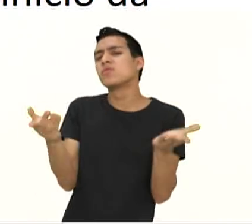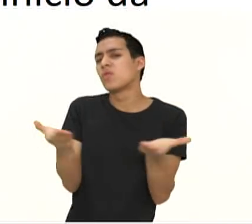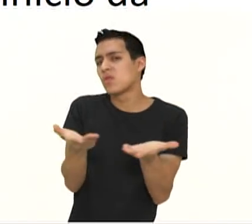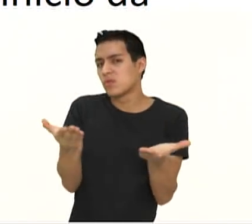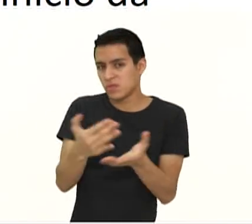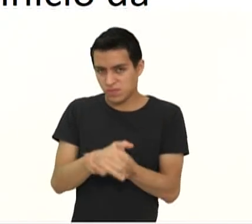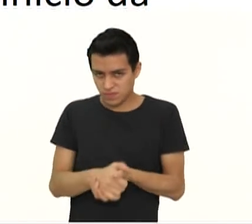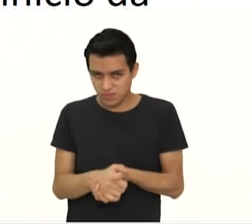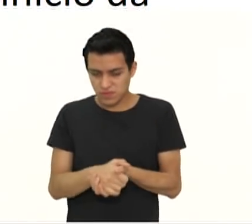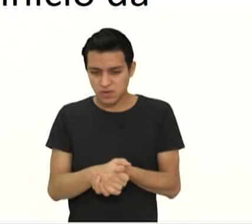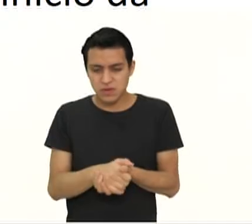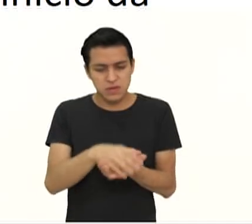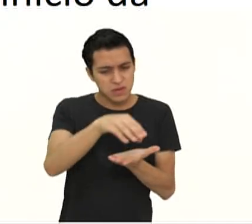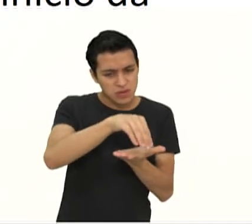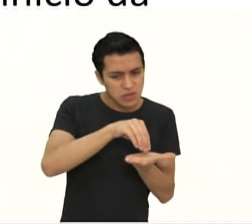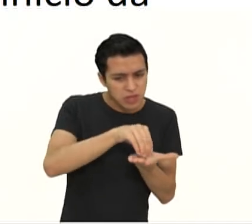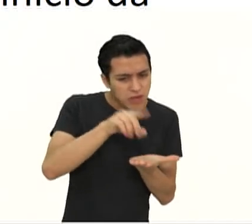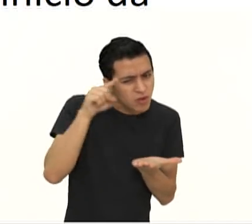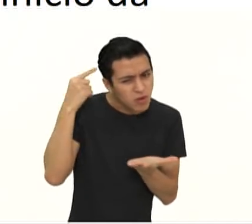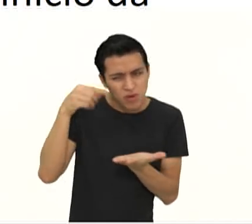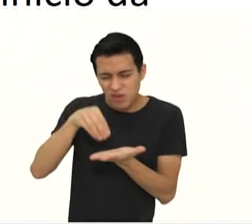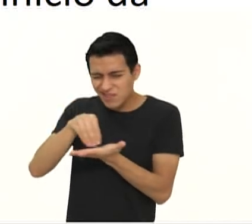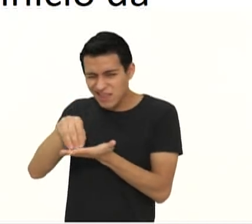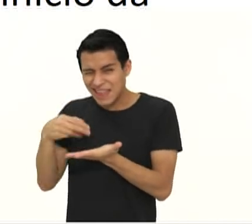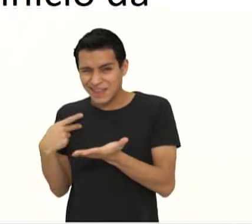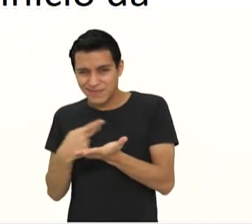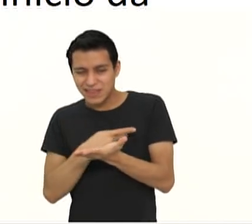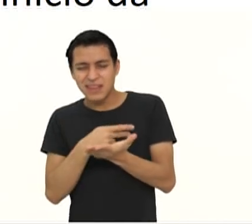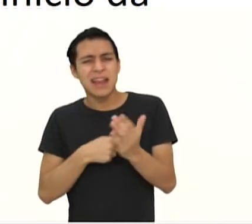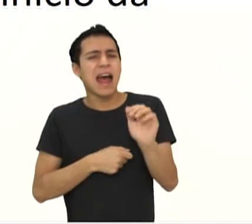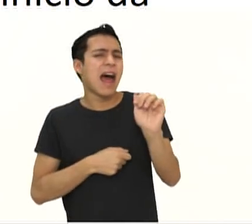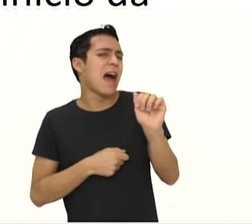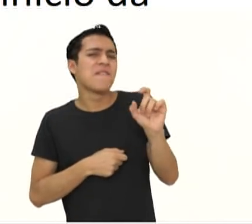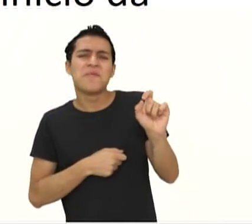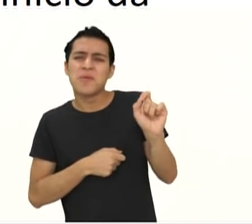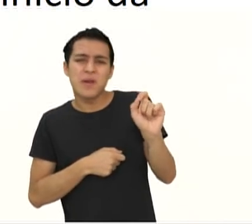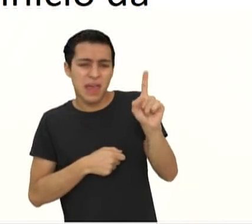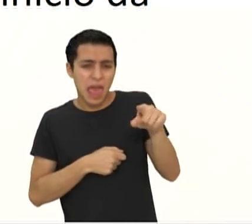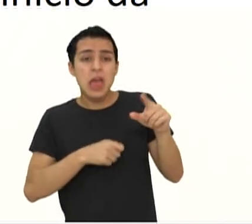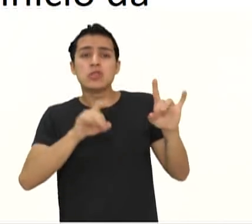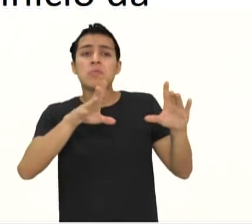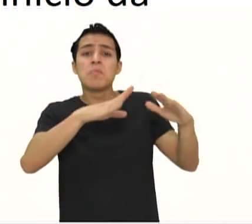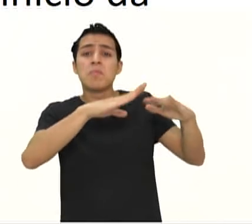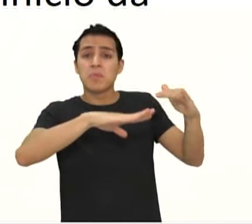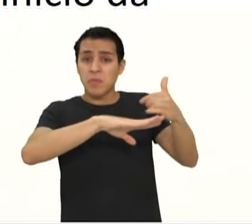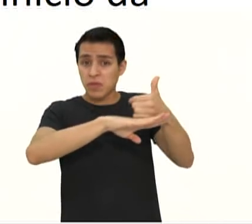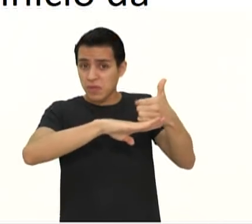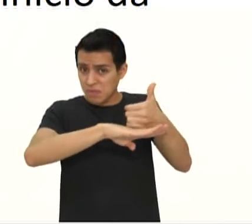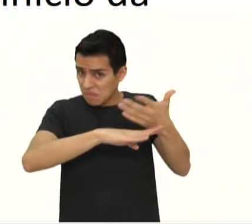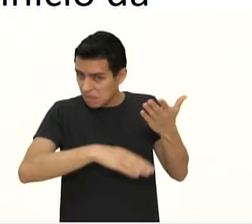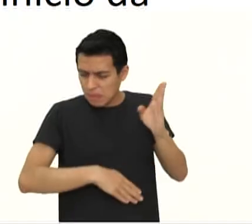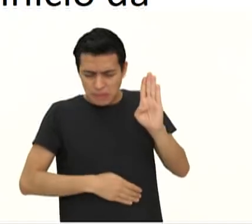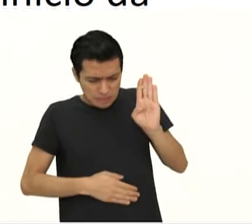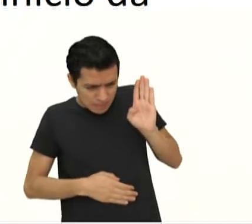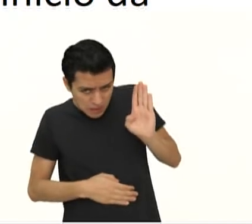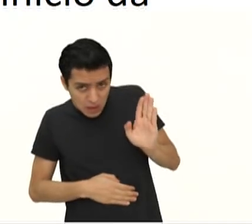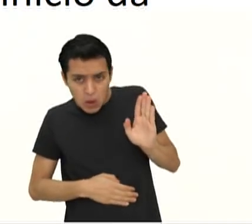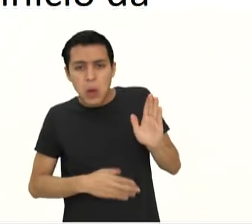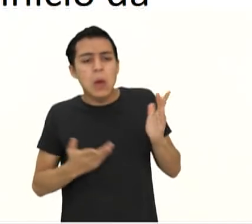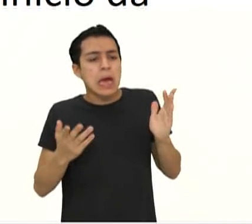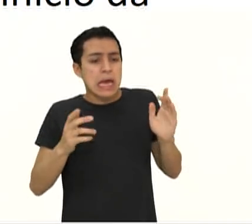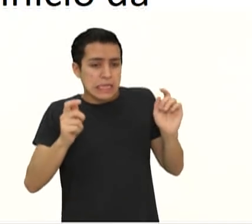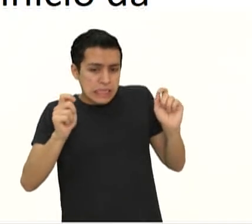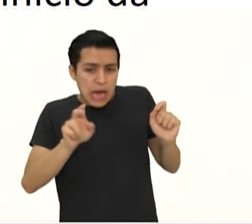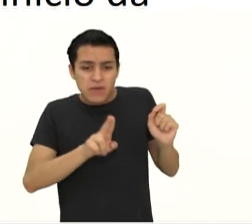cheque do louco e o cheque do pastor são: alternativa A, apenas para jogadores profissionais? Alternativa B, usados